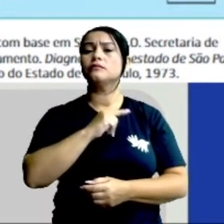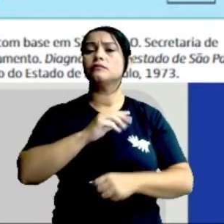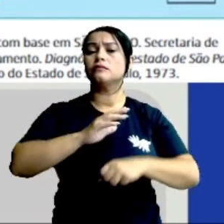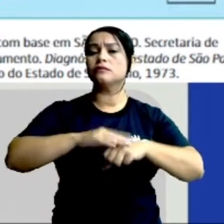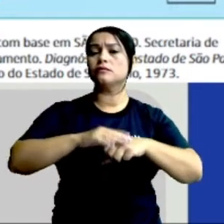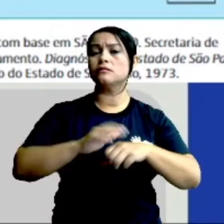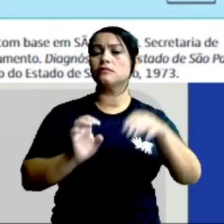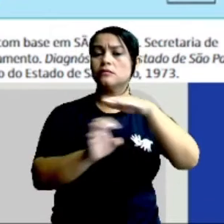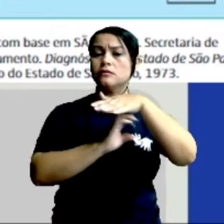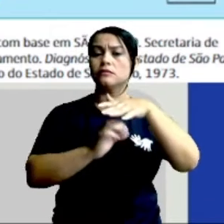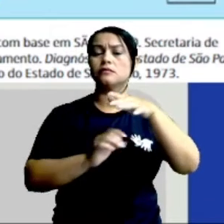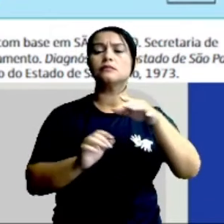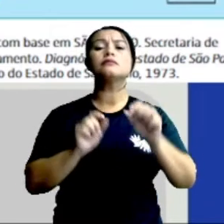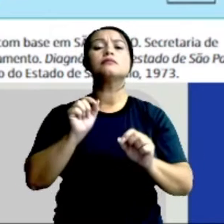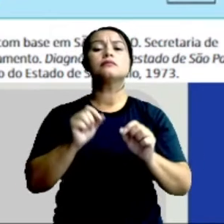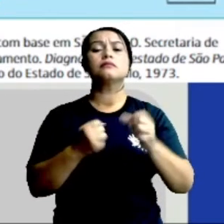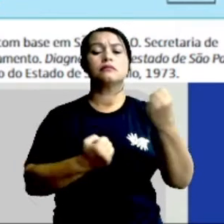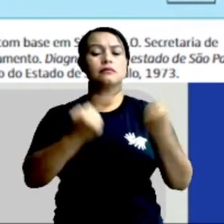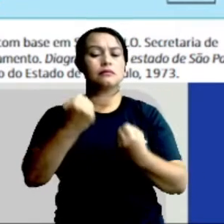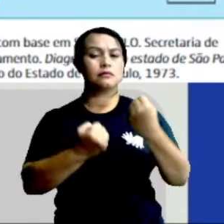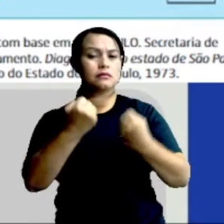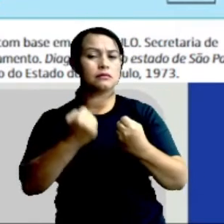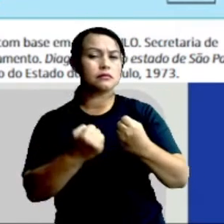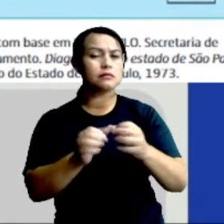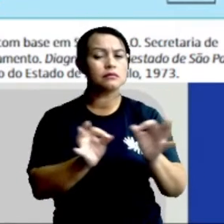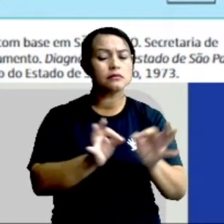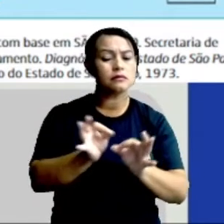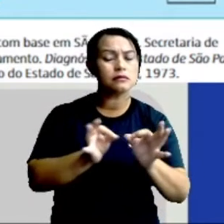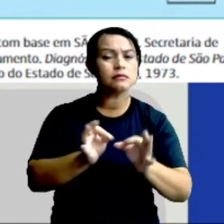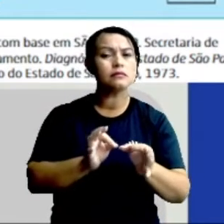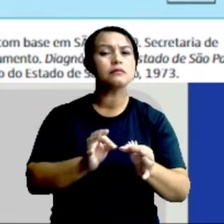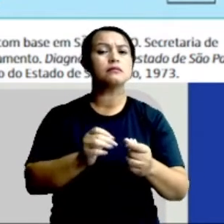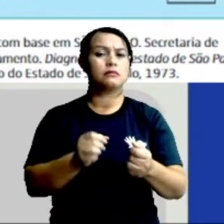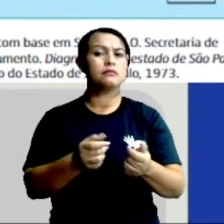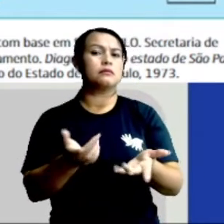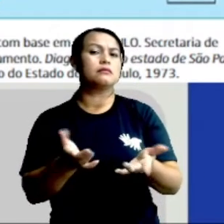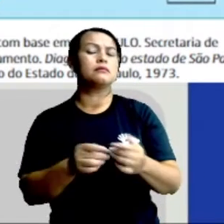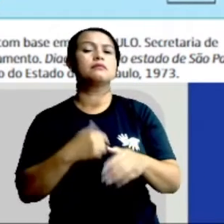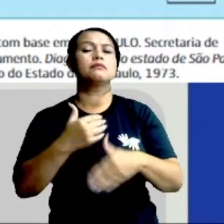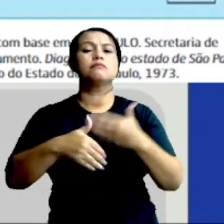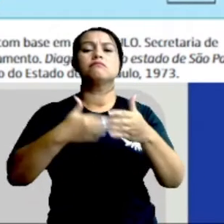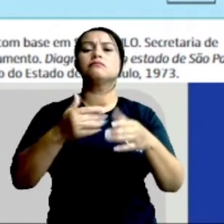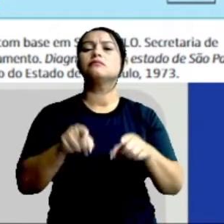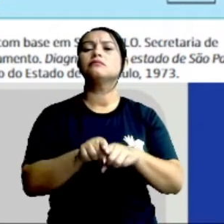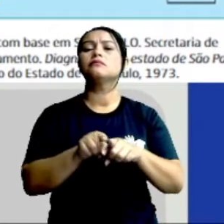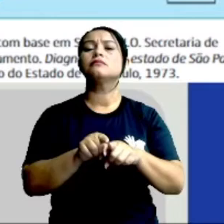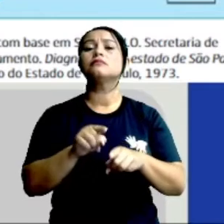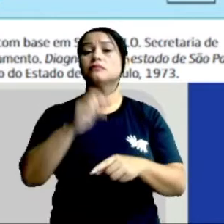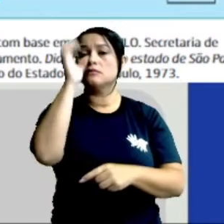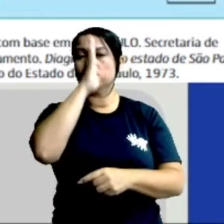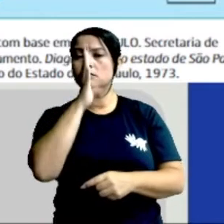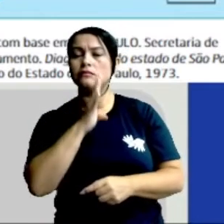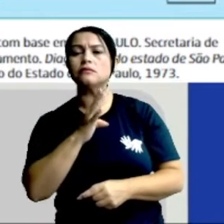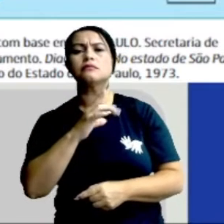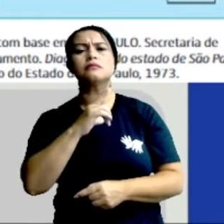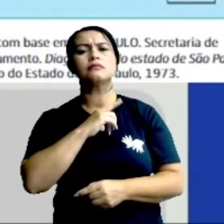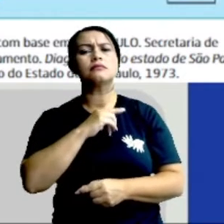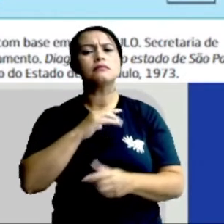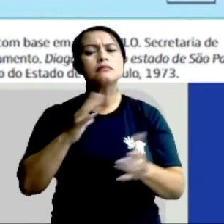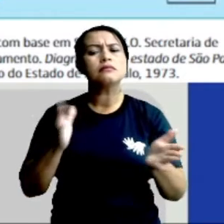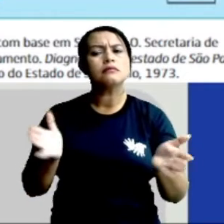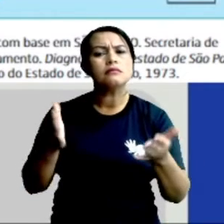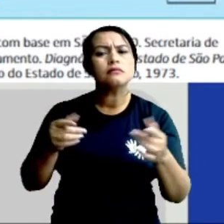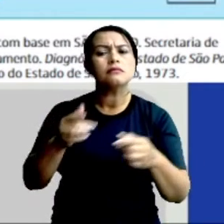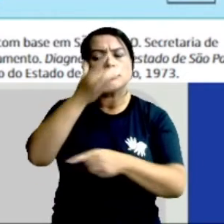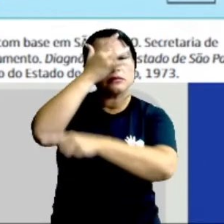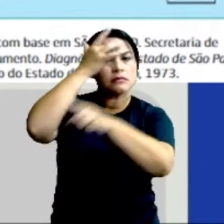governo brasileiro e montadoras de automóveis, como a Ford, né, Chevrolet, etc., para que o Brasil incentivasse a população a comprar